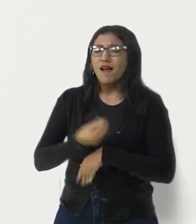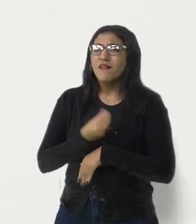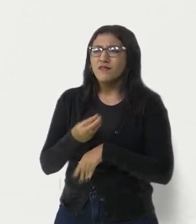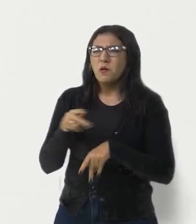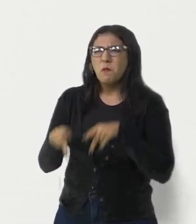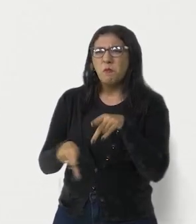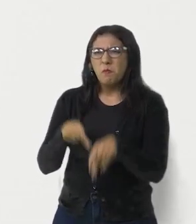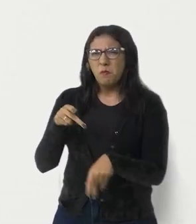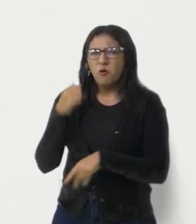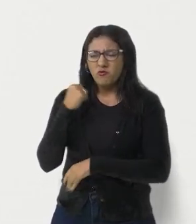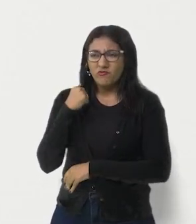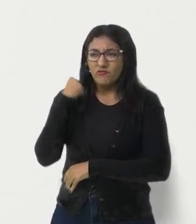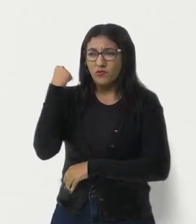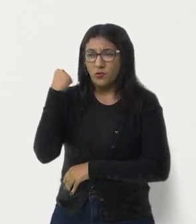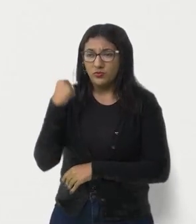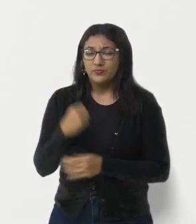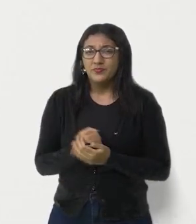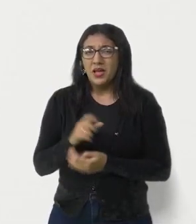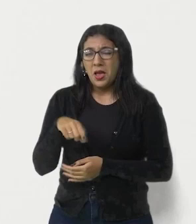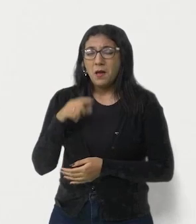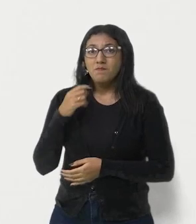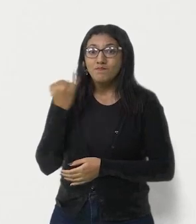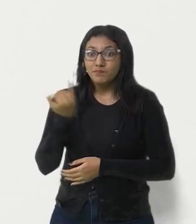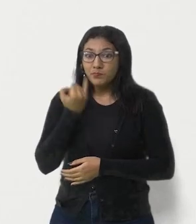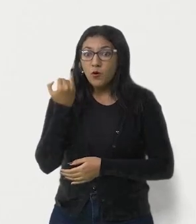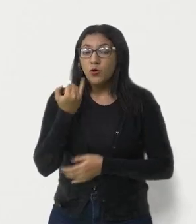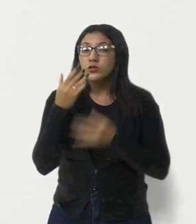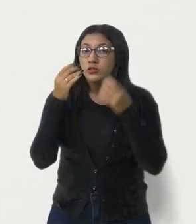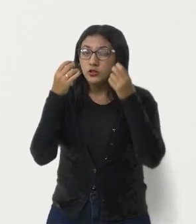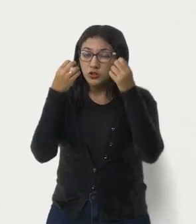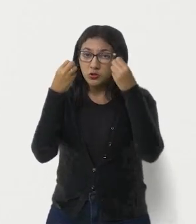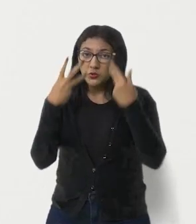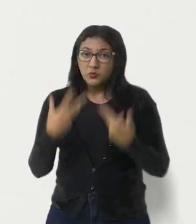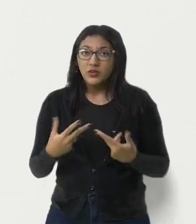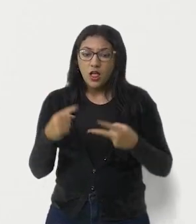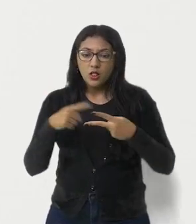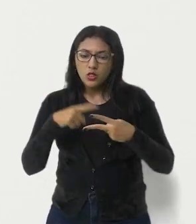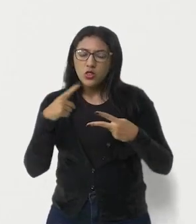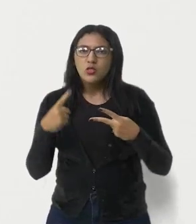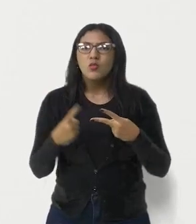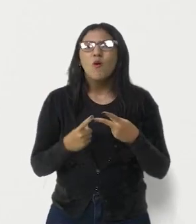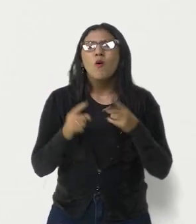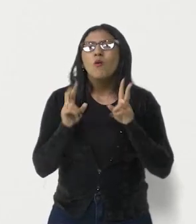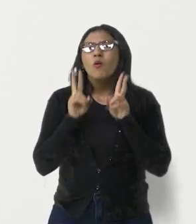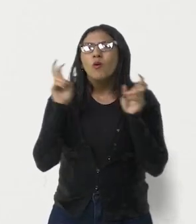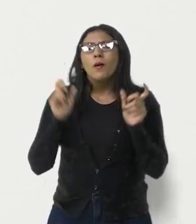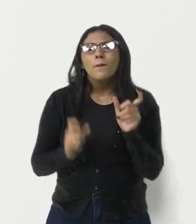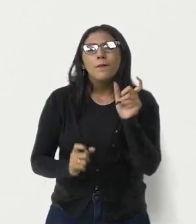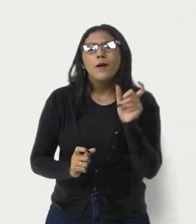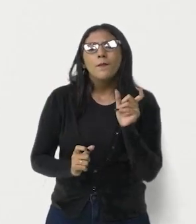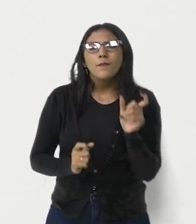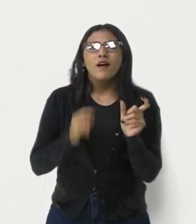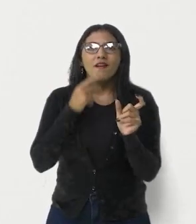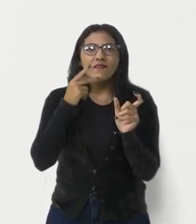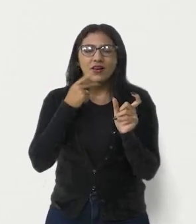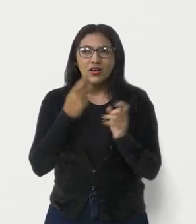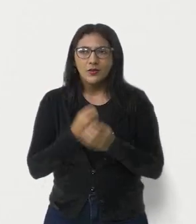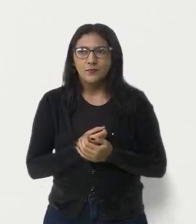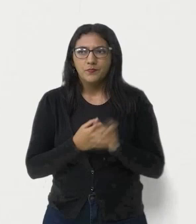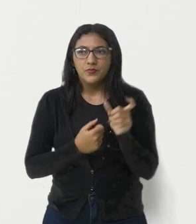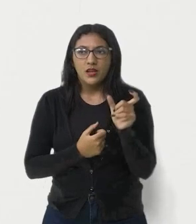resistentes. Importante falar que existem dois termos que a gente vai relacionar quando a gente fala dos indígenas, que